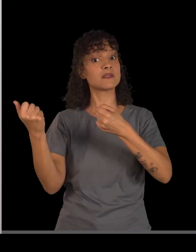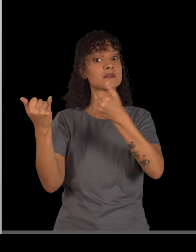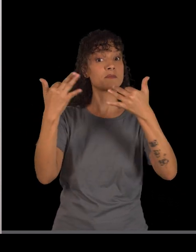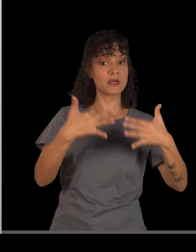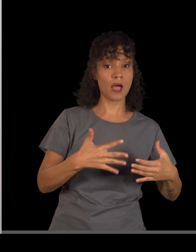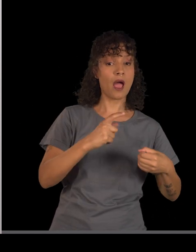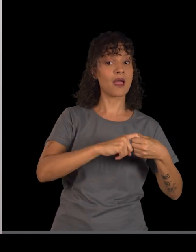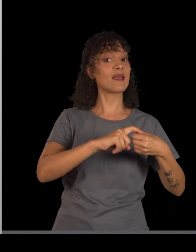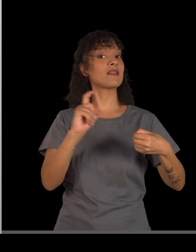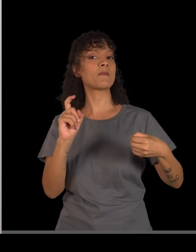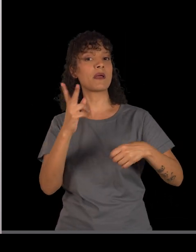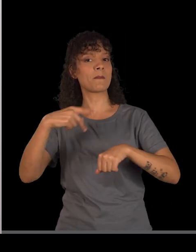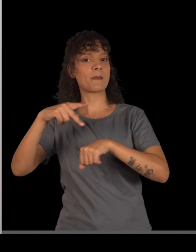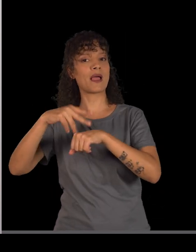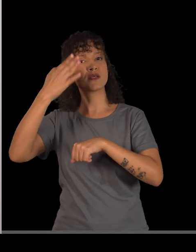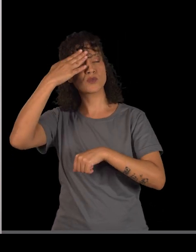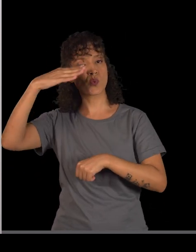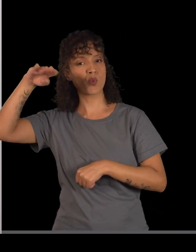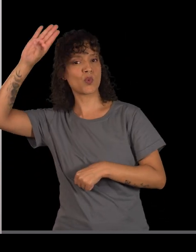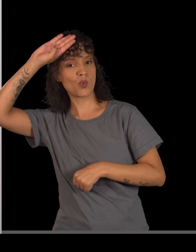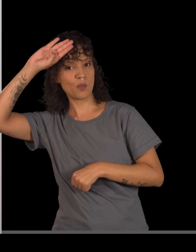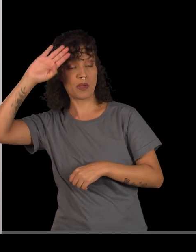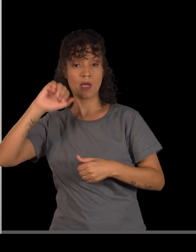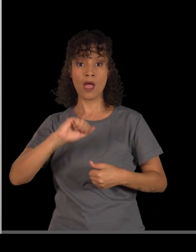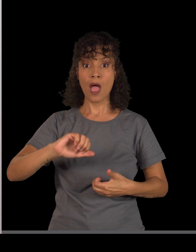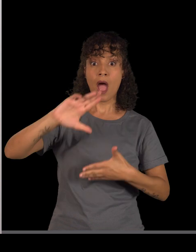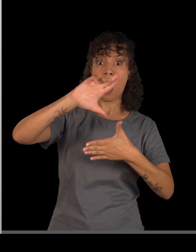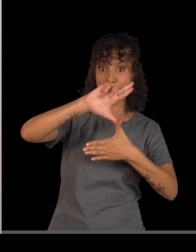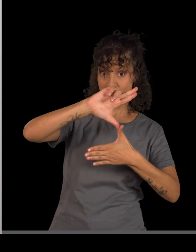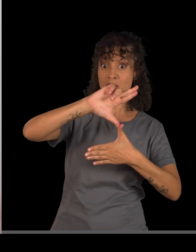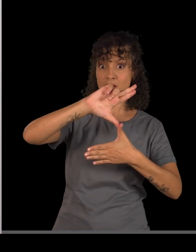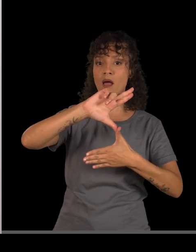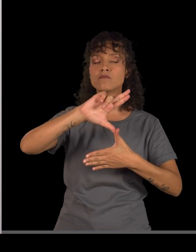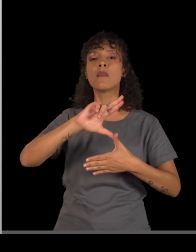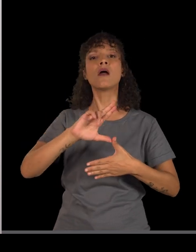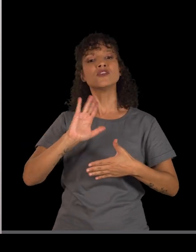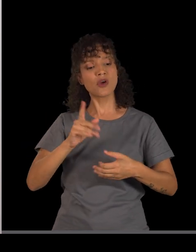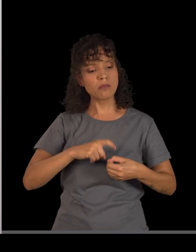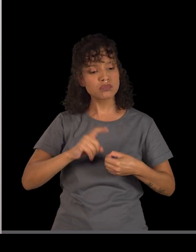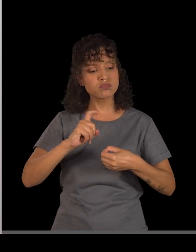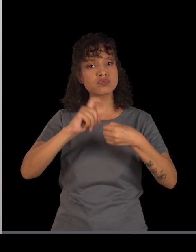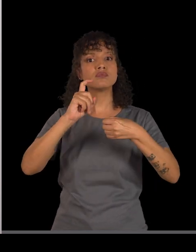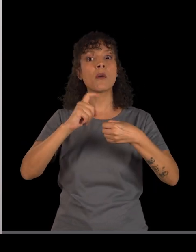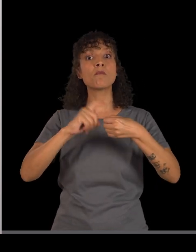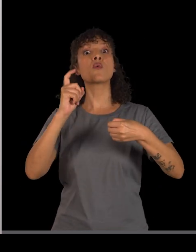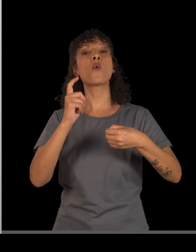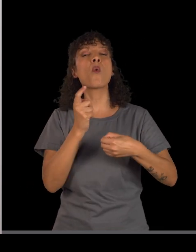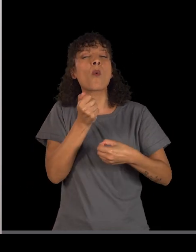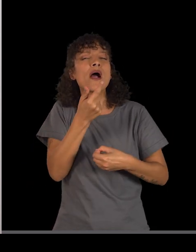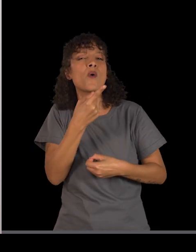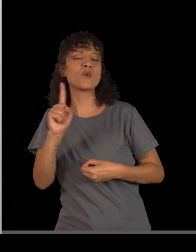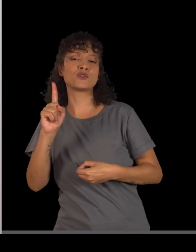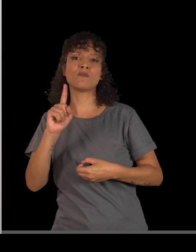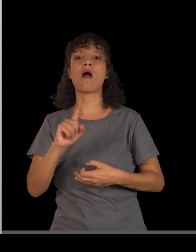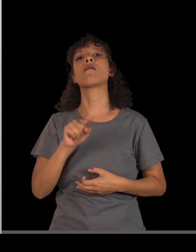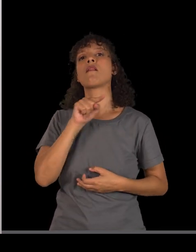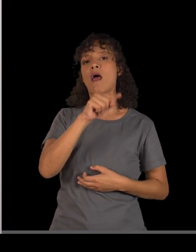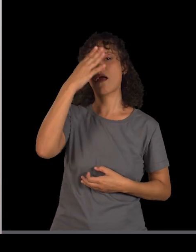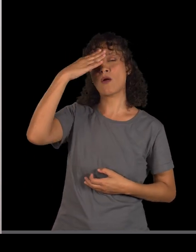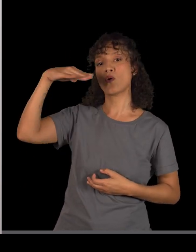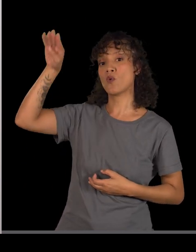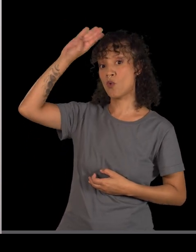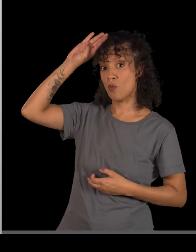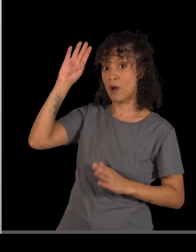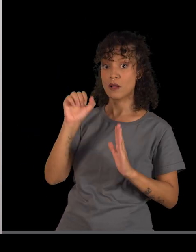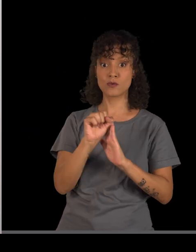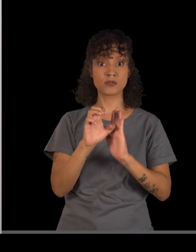de Cuba, já que foi uma das últimas independências da América Latina ao final do século XIX. Porém, essa independência